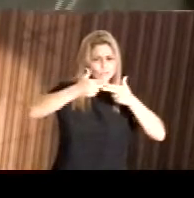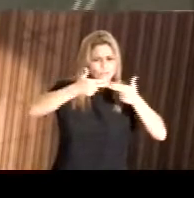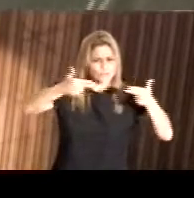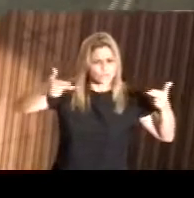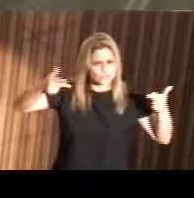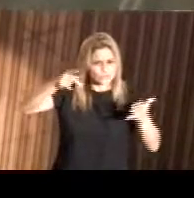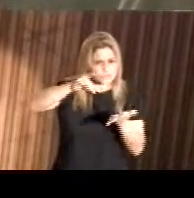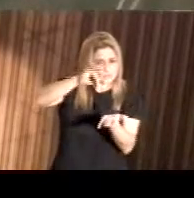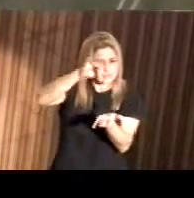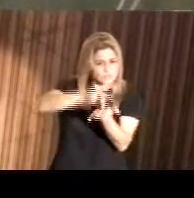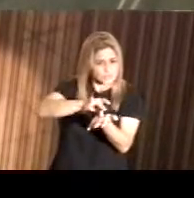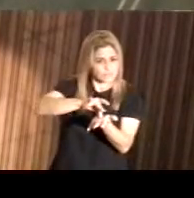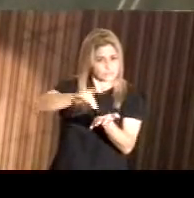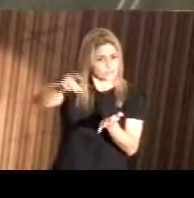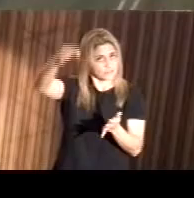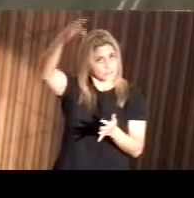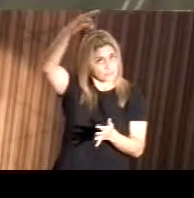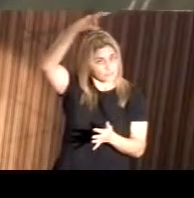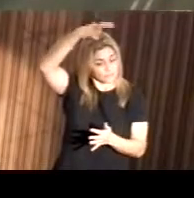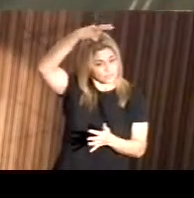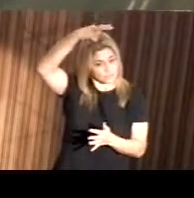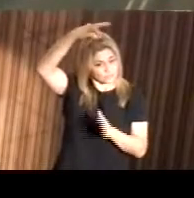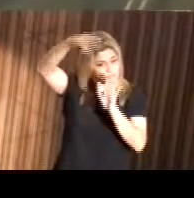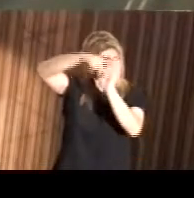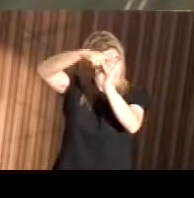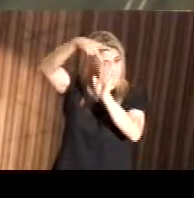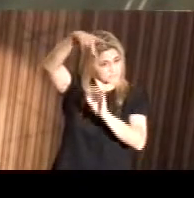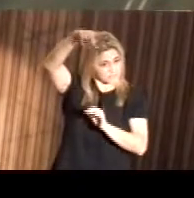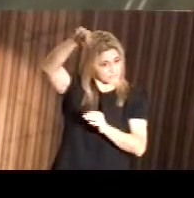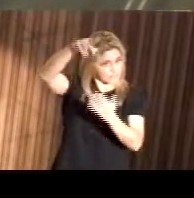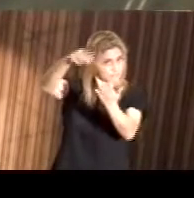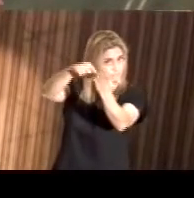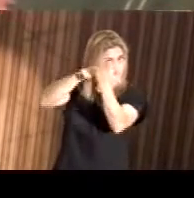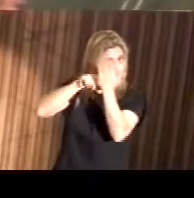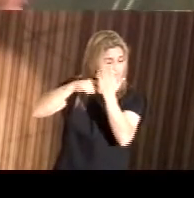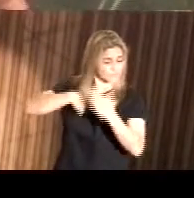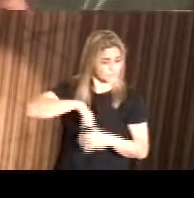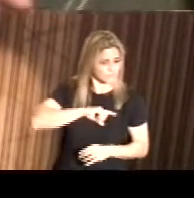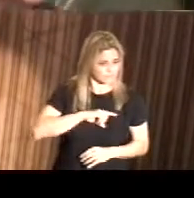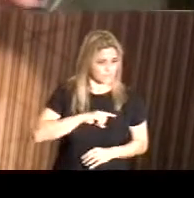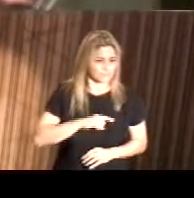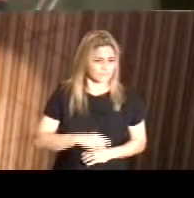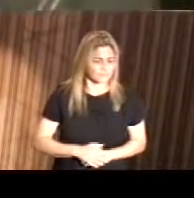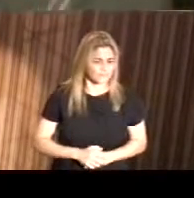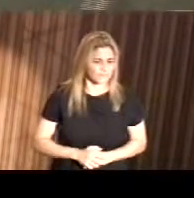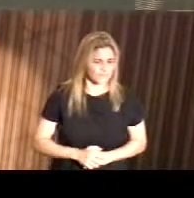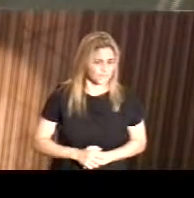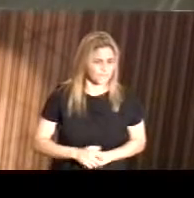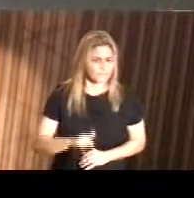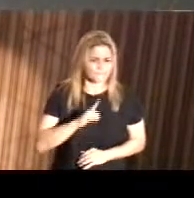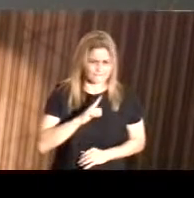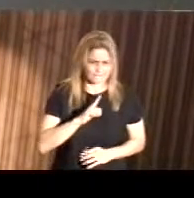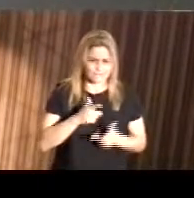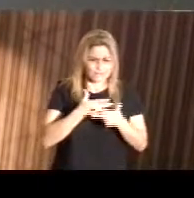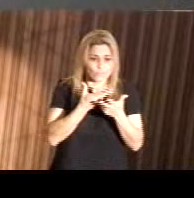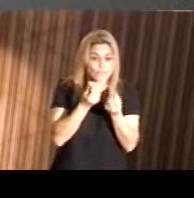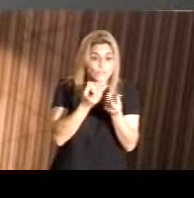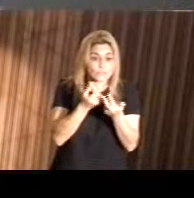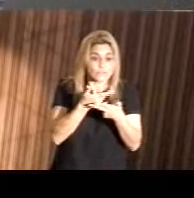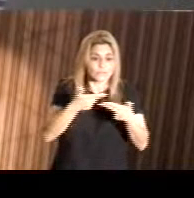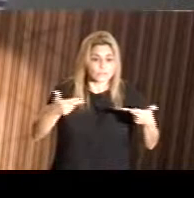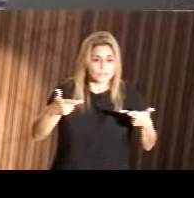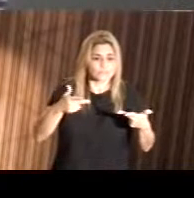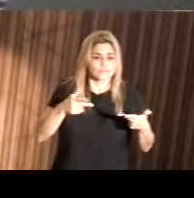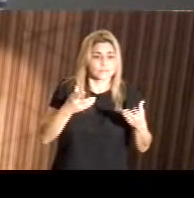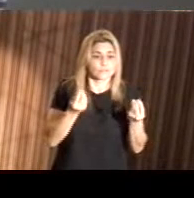verdades espirituais. Com certeza já havia acontecido muitas guerras